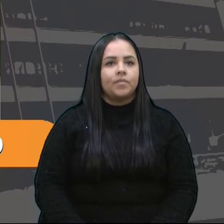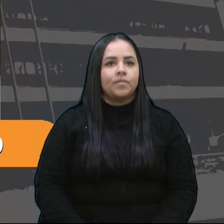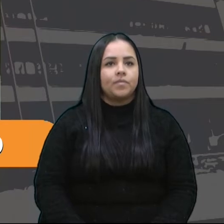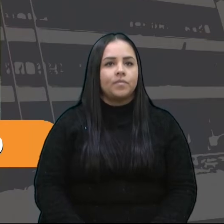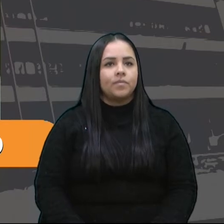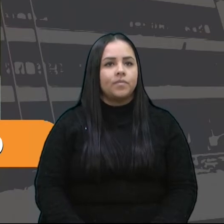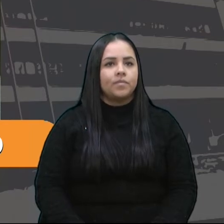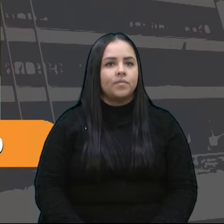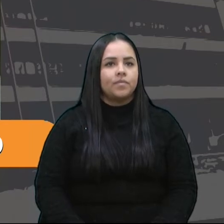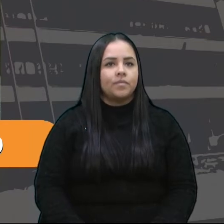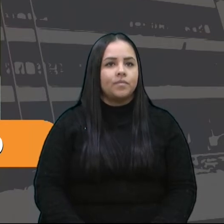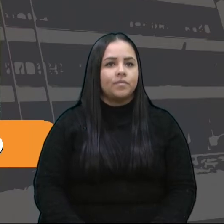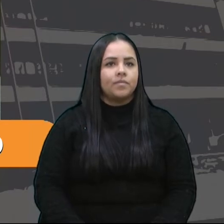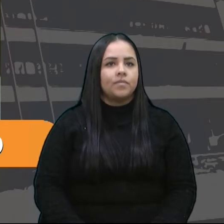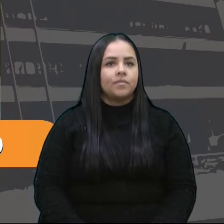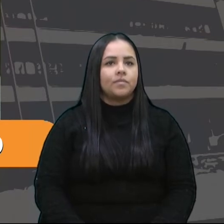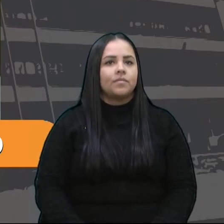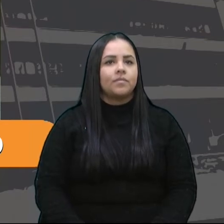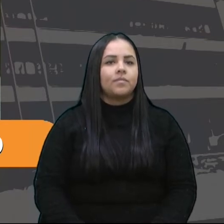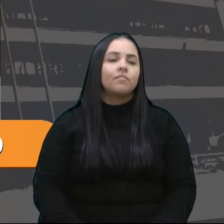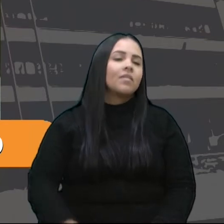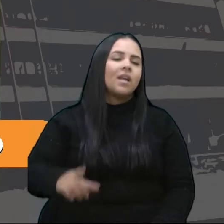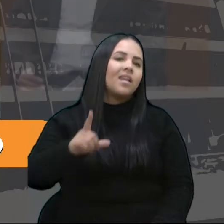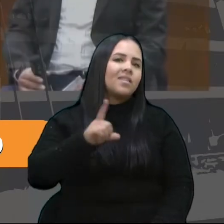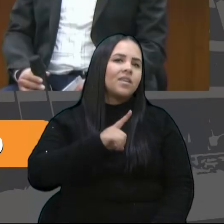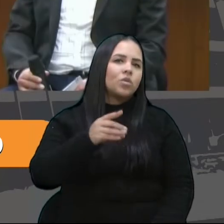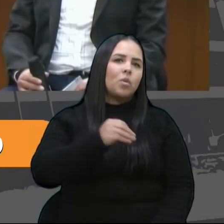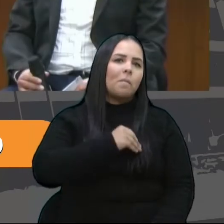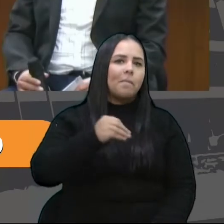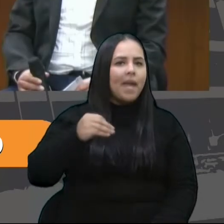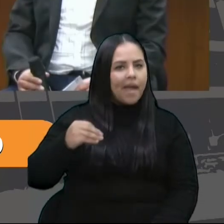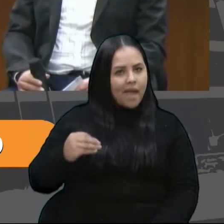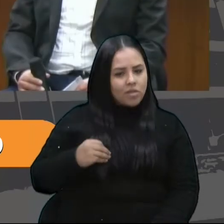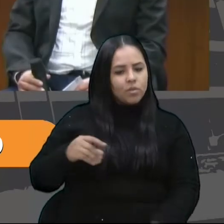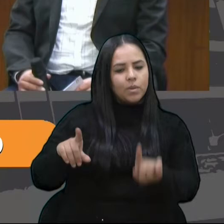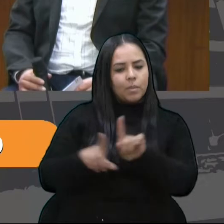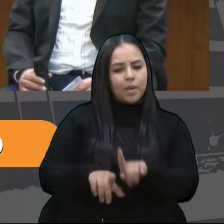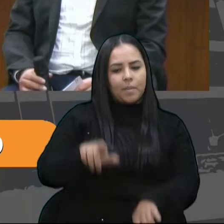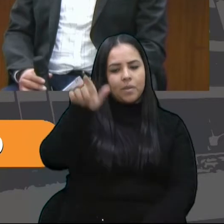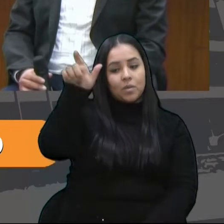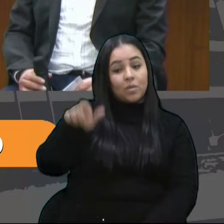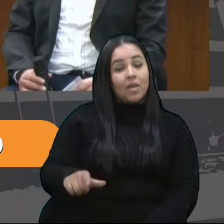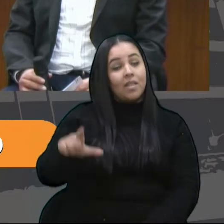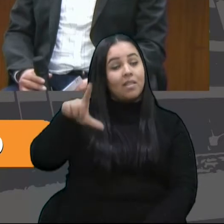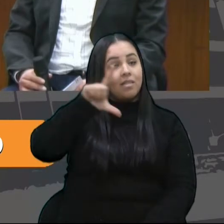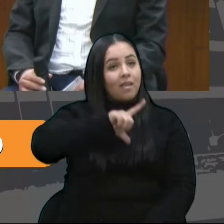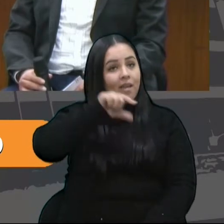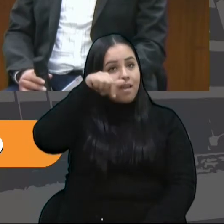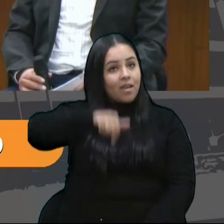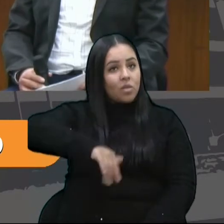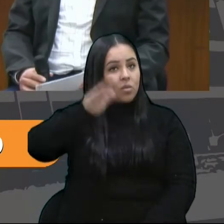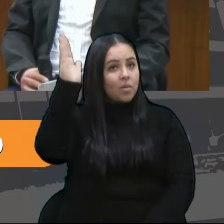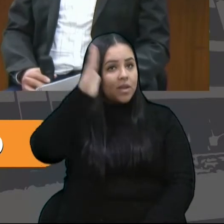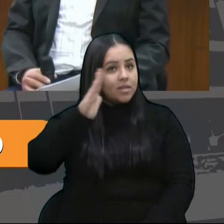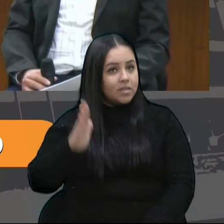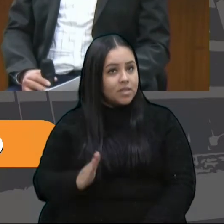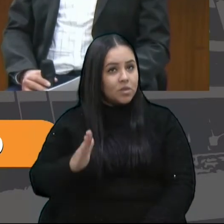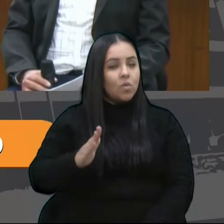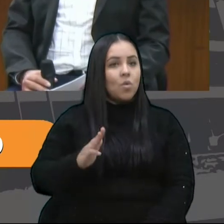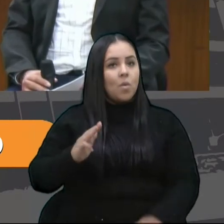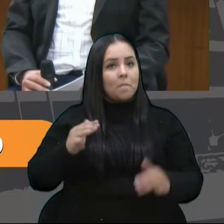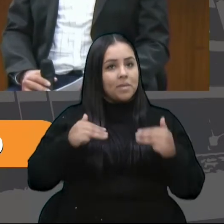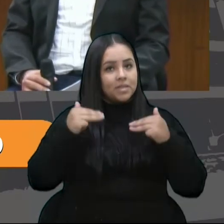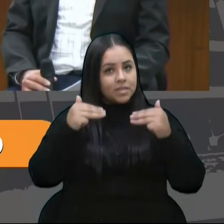Além dessa relação entre médico e paciente, obviamente que a gente tem aqui no Brasil um ministério que trata da área da